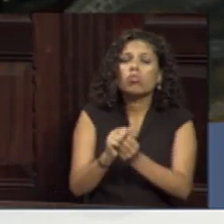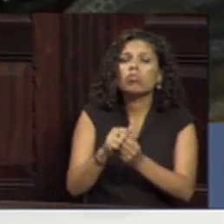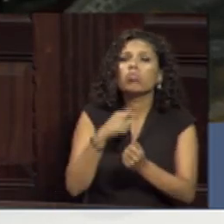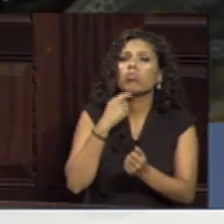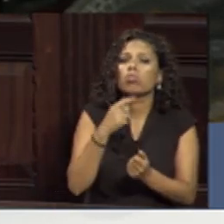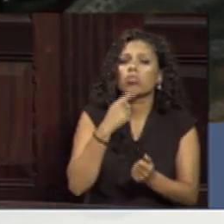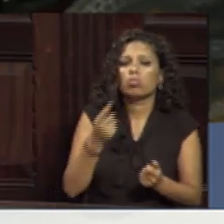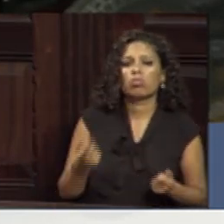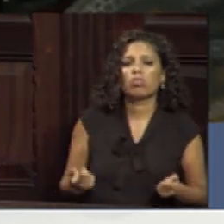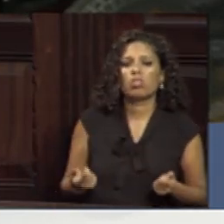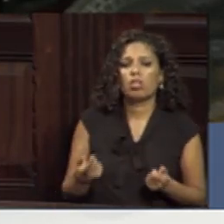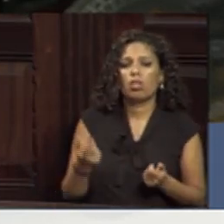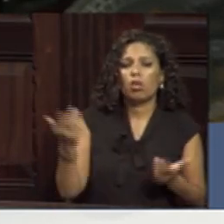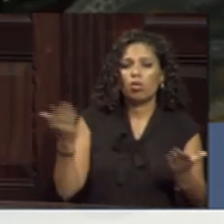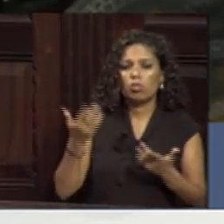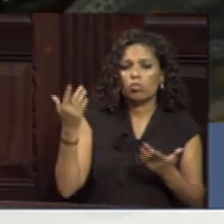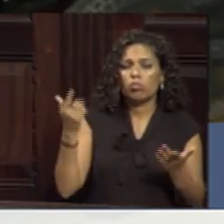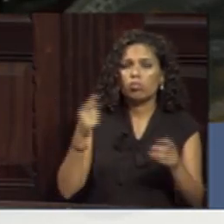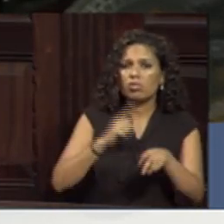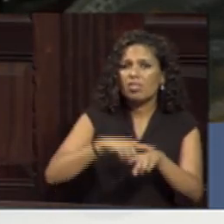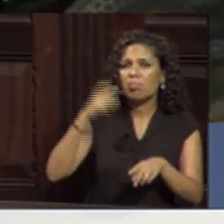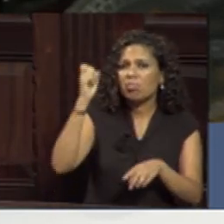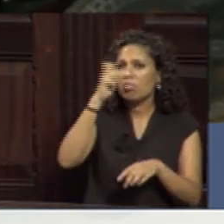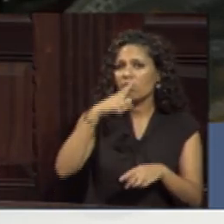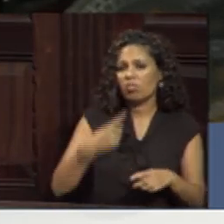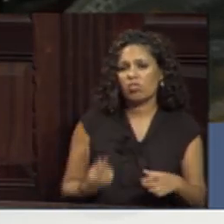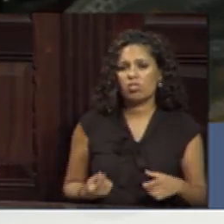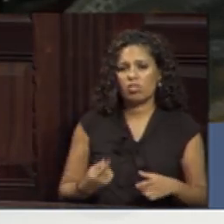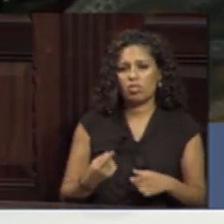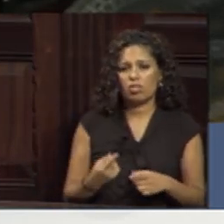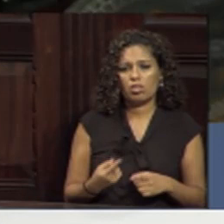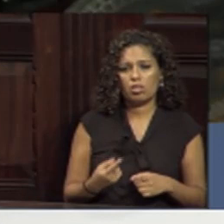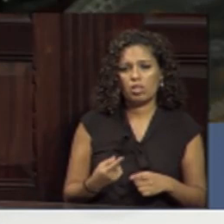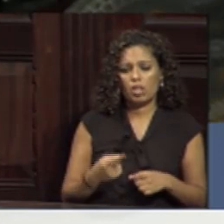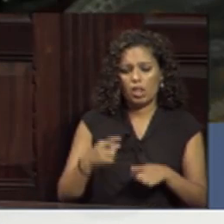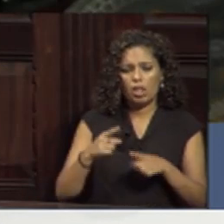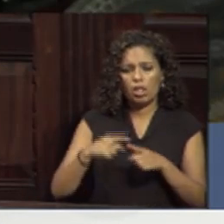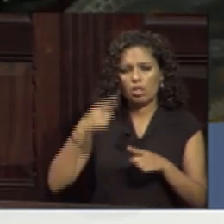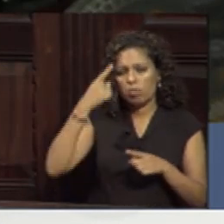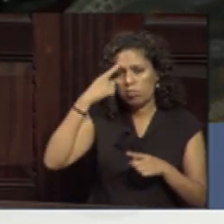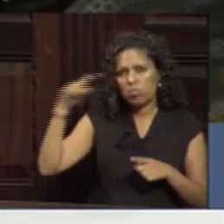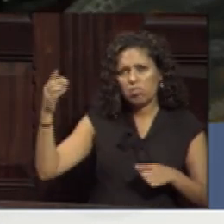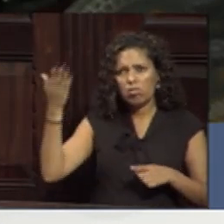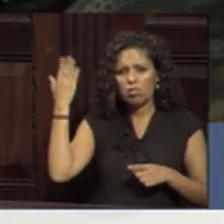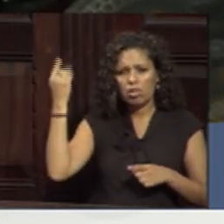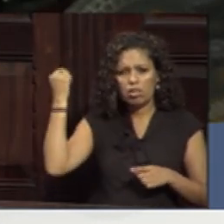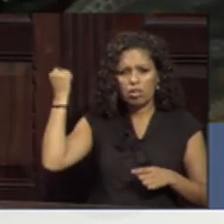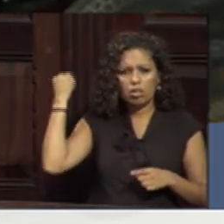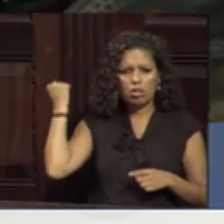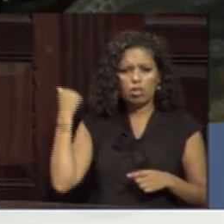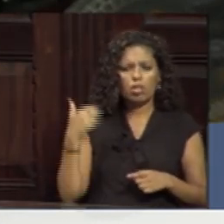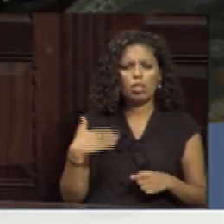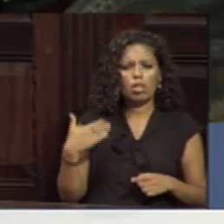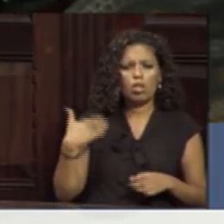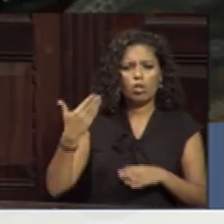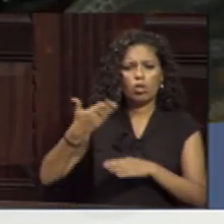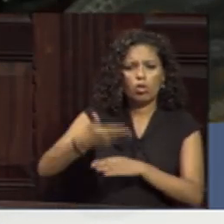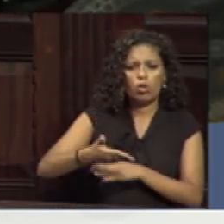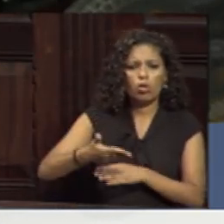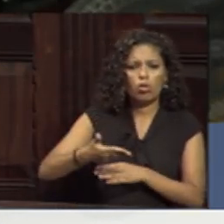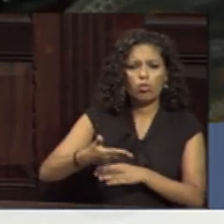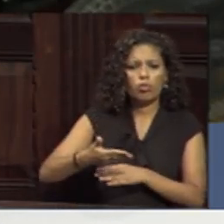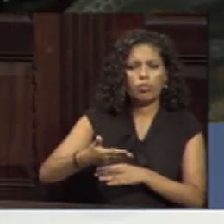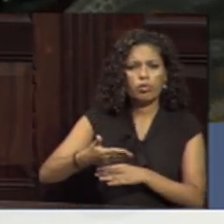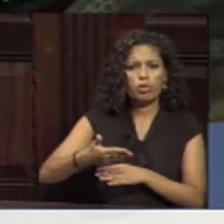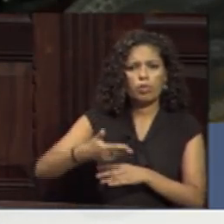Antigamente, há pouco tempo atrás, eu saía de manhã da minha casa 7 horas da manhã para ir na igreja num culto às 8 horas. Hoje eu tenho medo